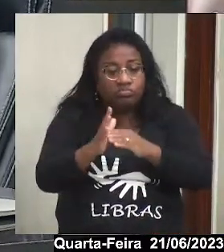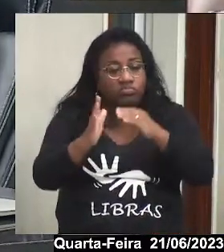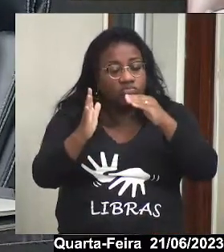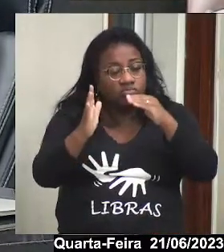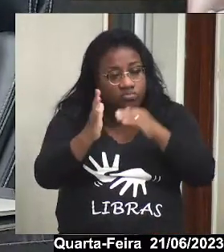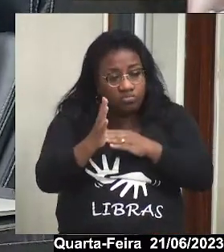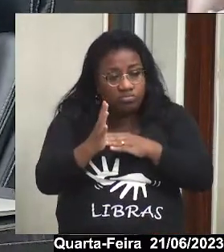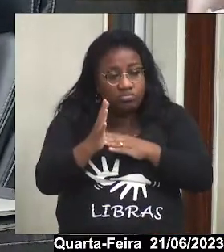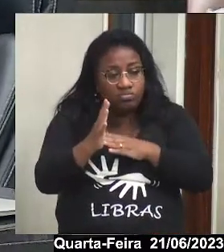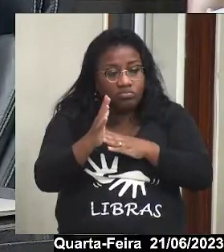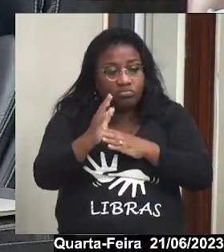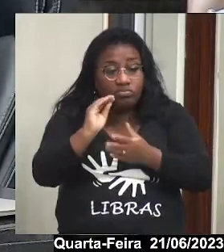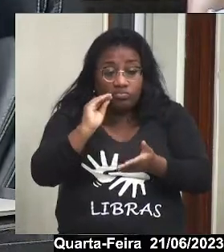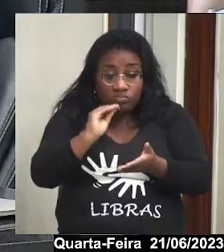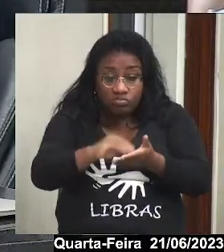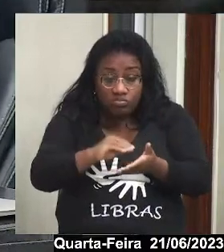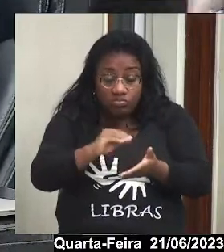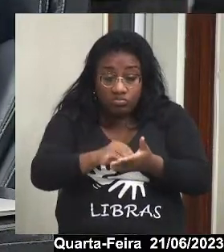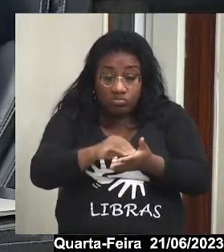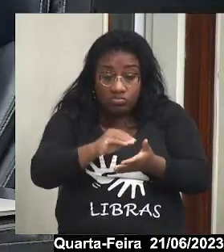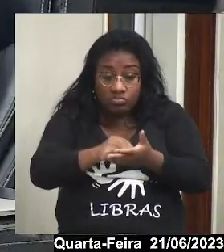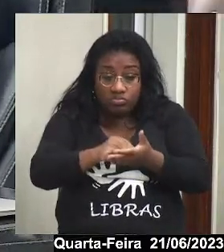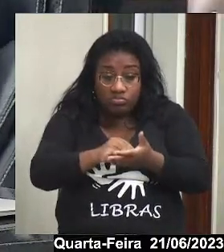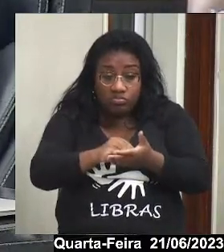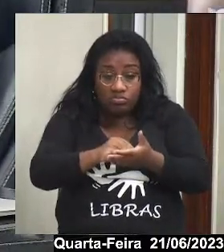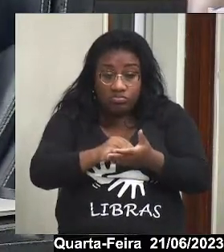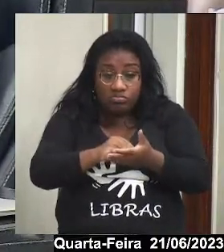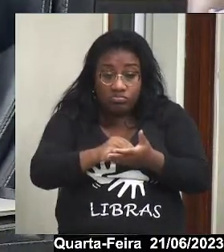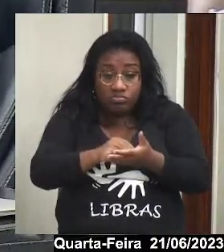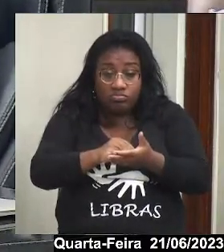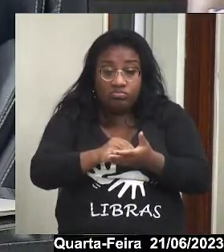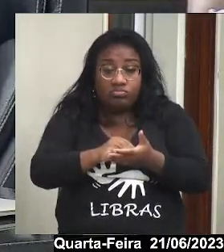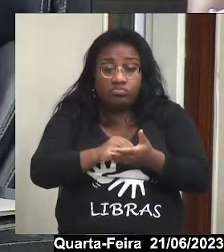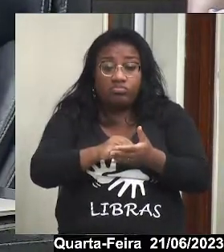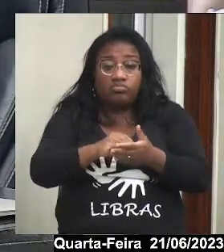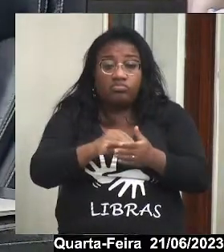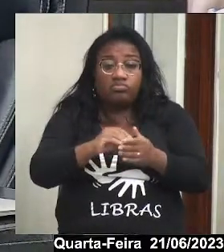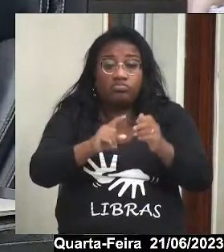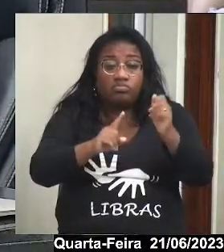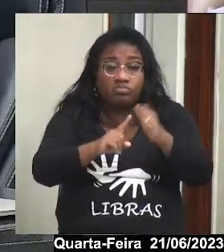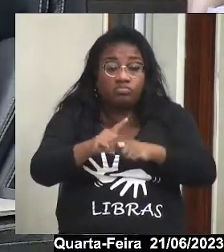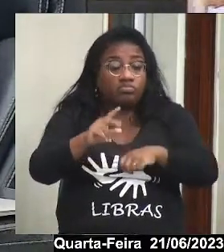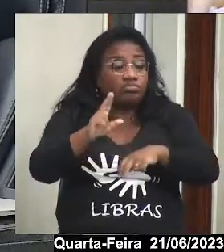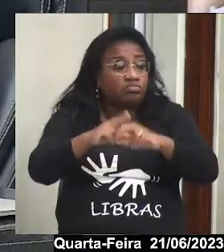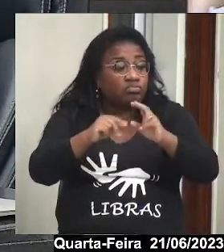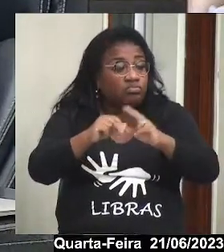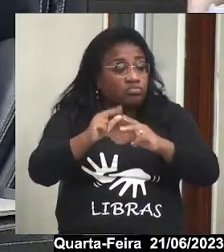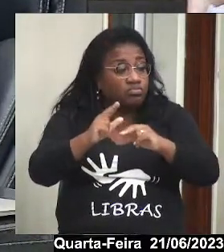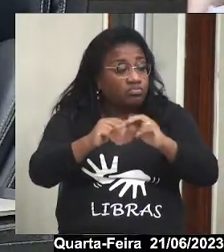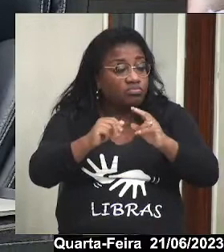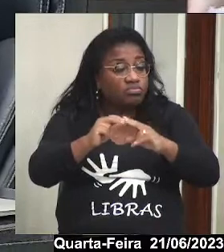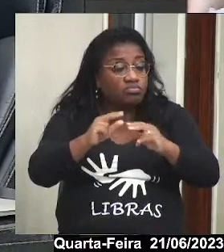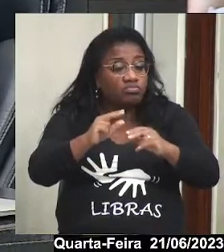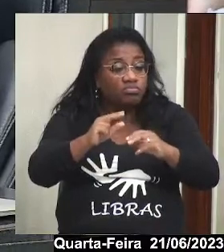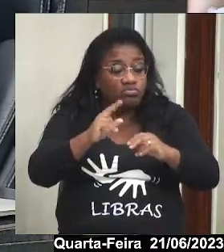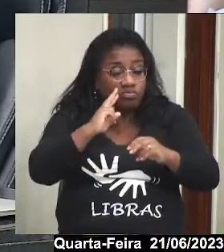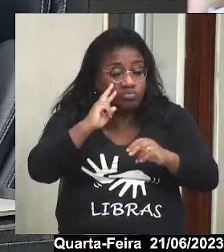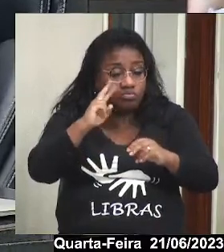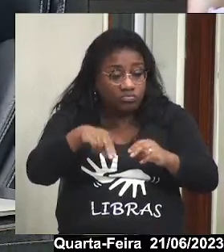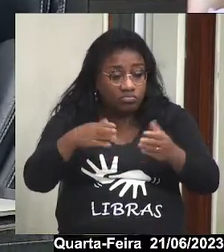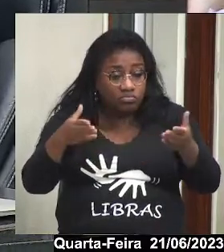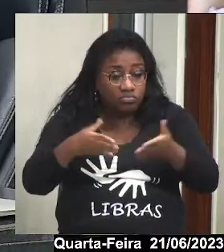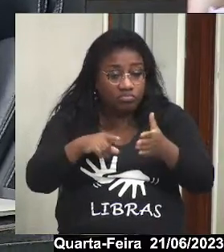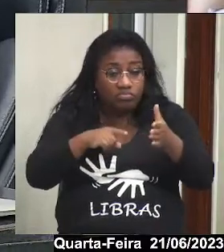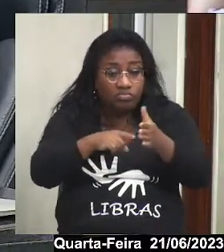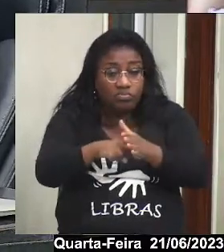que falta pagar realmente é o mês de junho, que será pago no mês de julho. Eu puxei